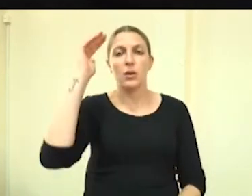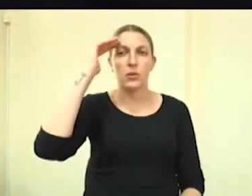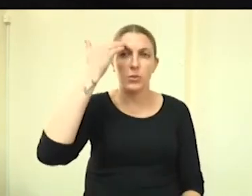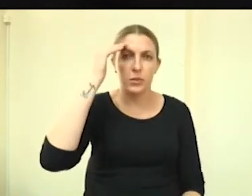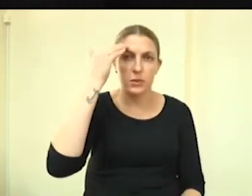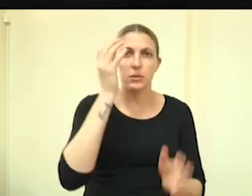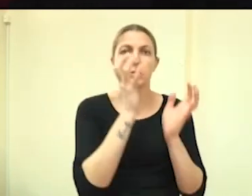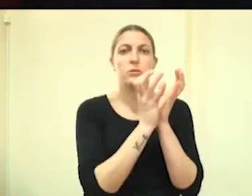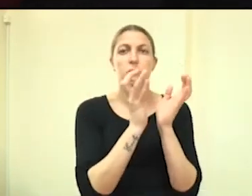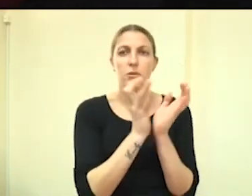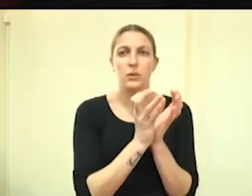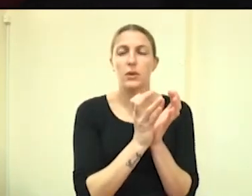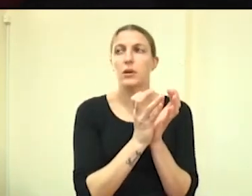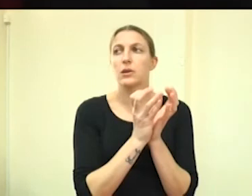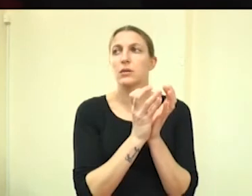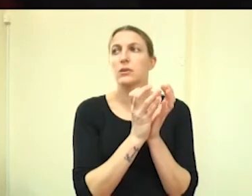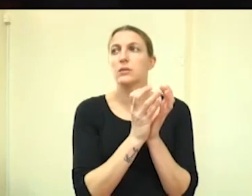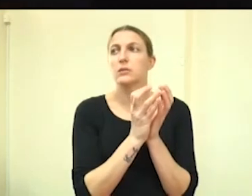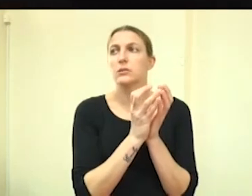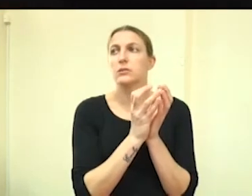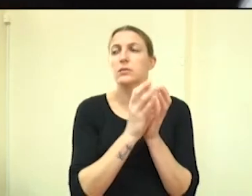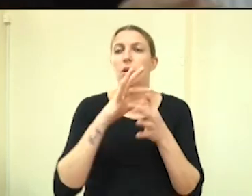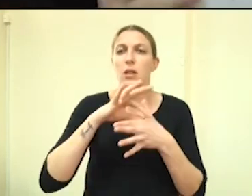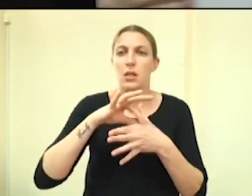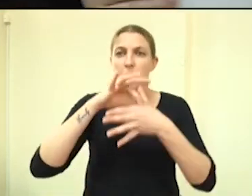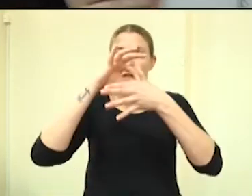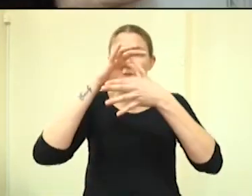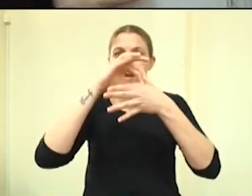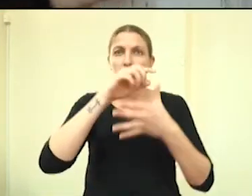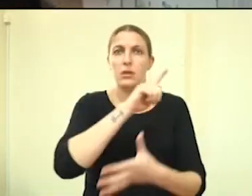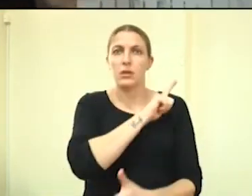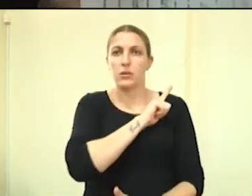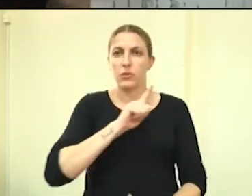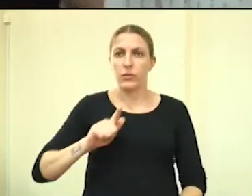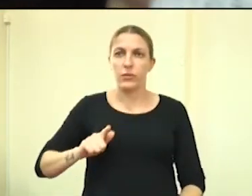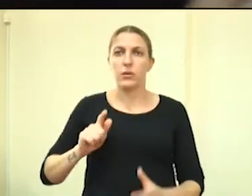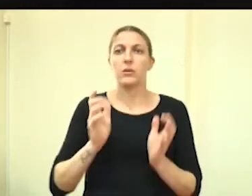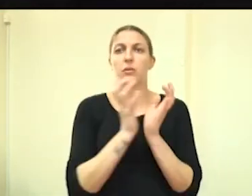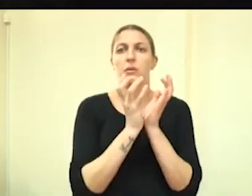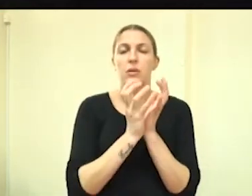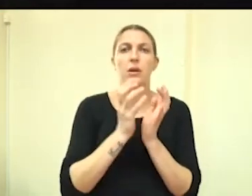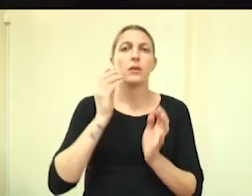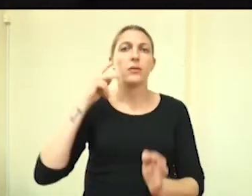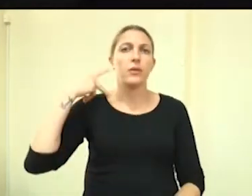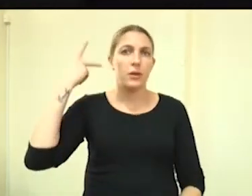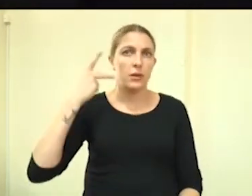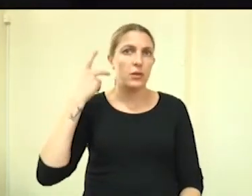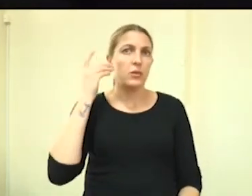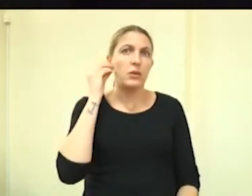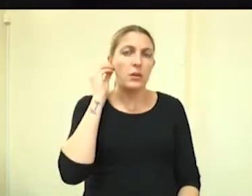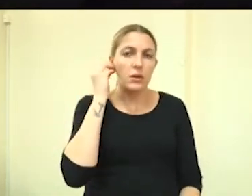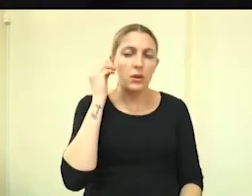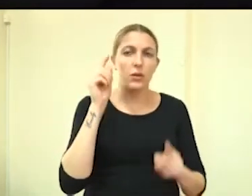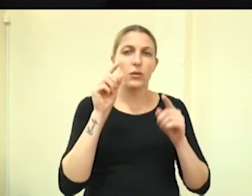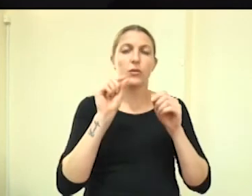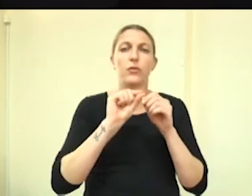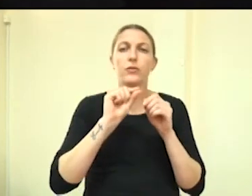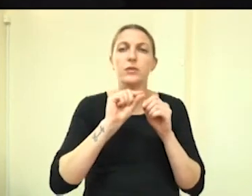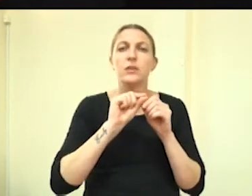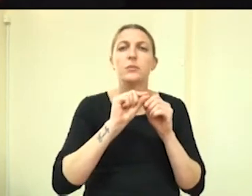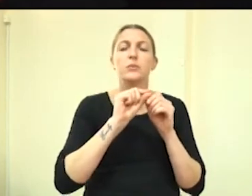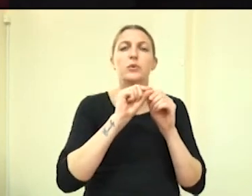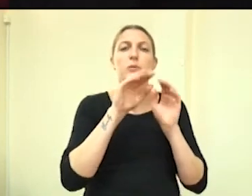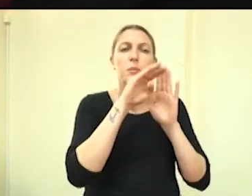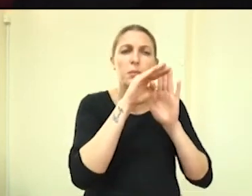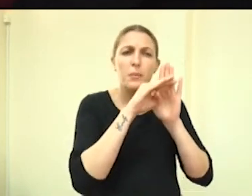dos novos colegas, através da líder do governo também, nossa colega vereadora Eni, que fizemos uma pauta um pouco mais enxuta hoje,